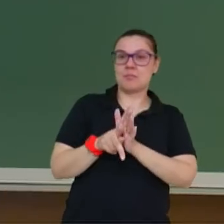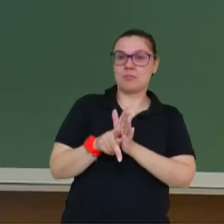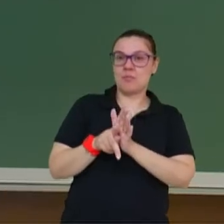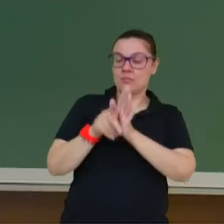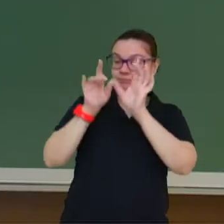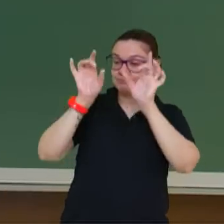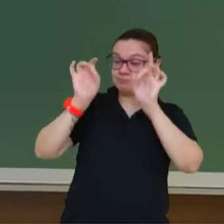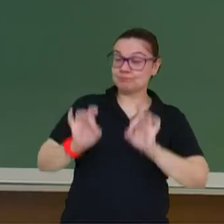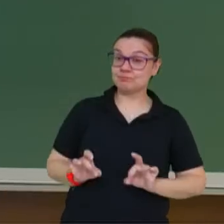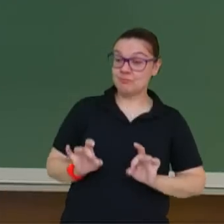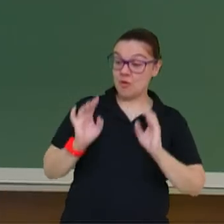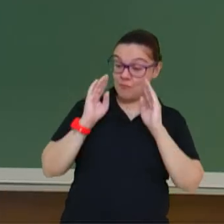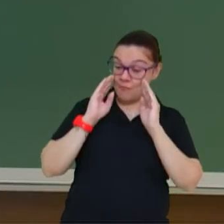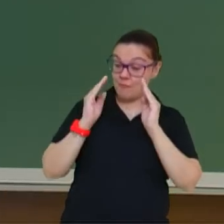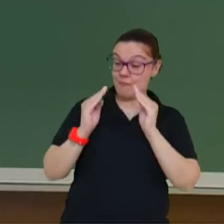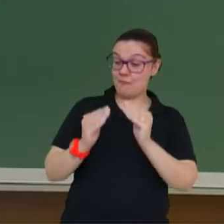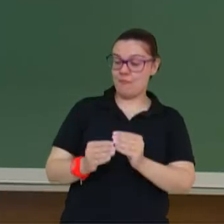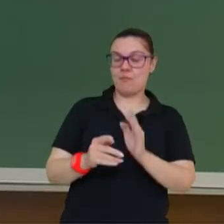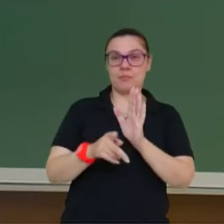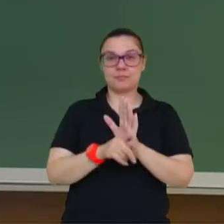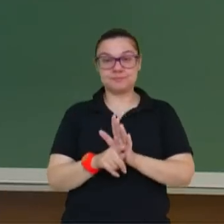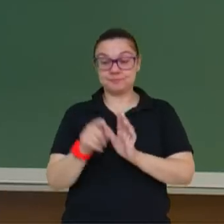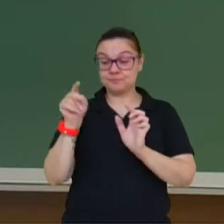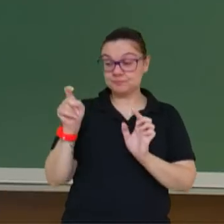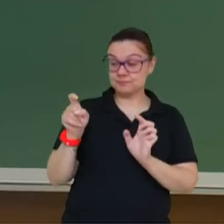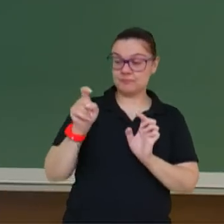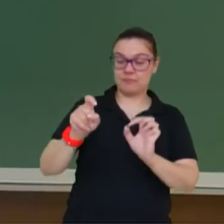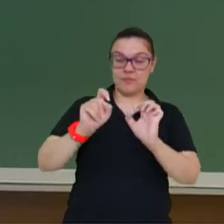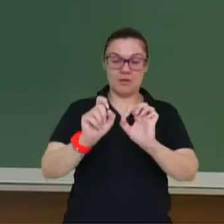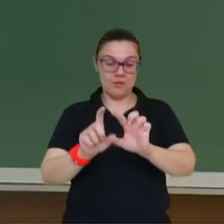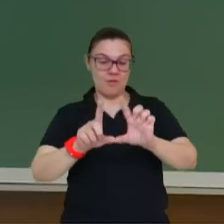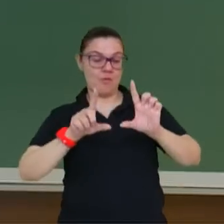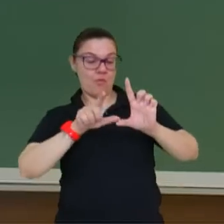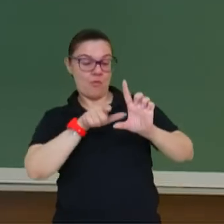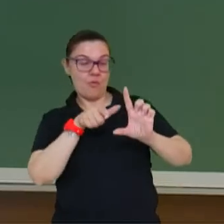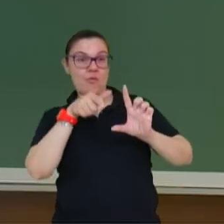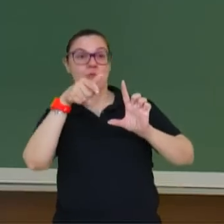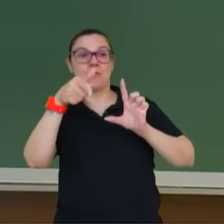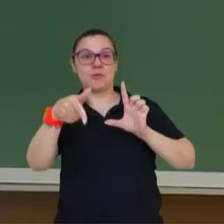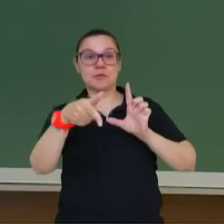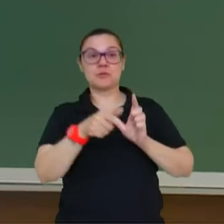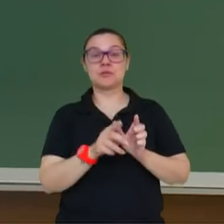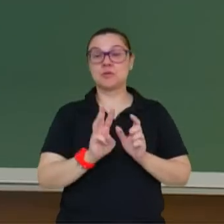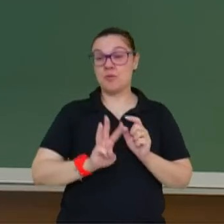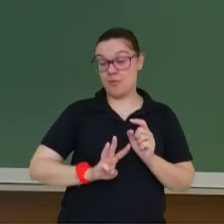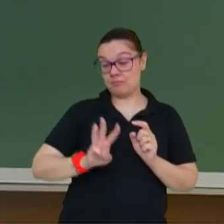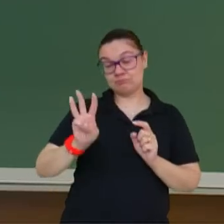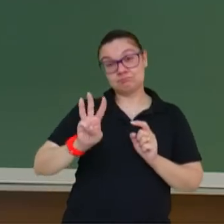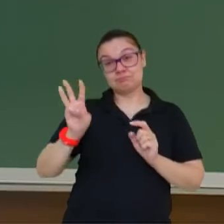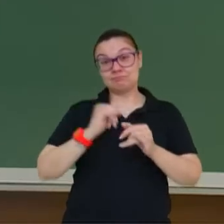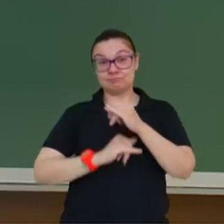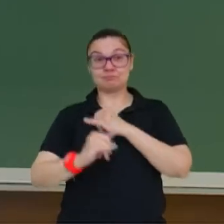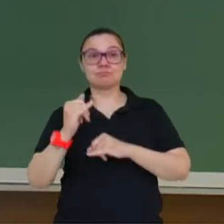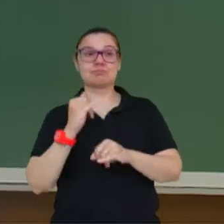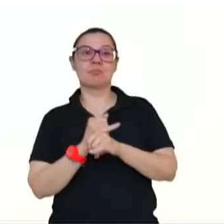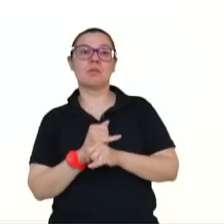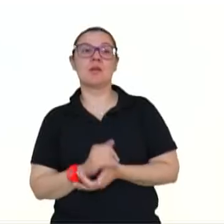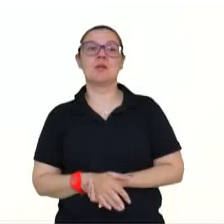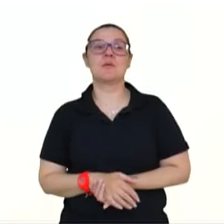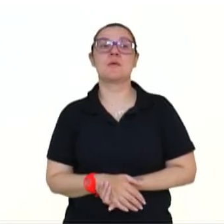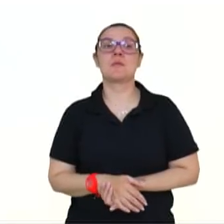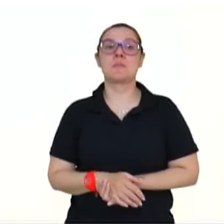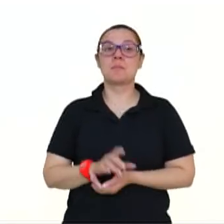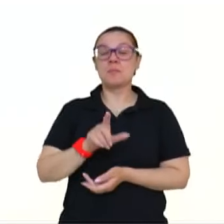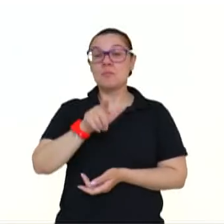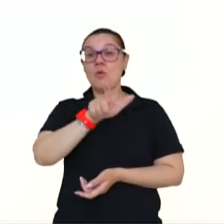de comando que direciona o usuário para algum outro conteúdo em um navegador da web. Geralmente, ele manda o